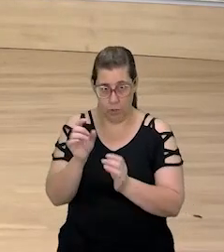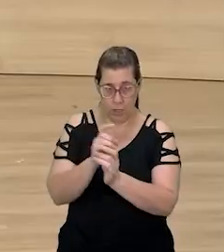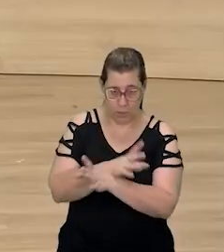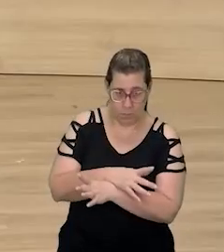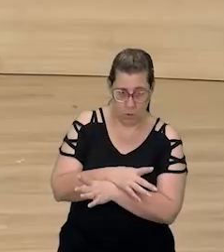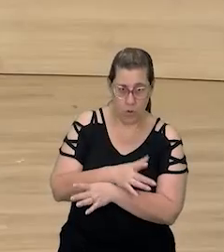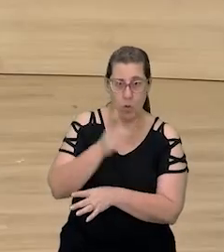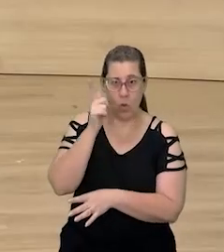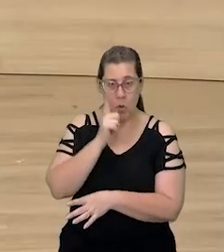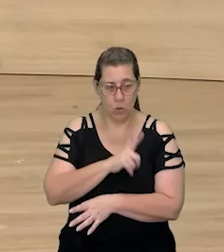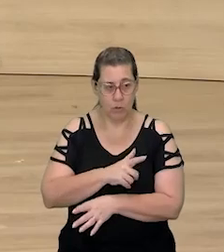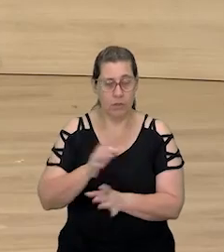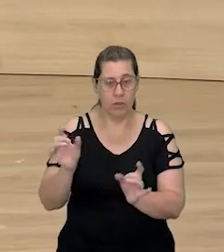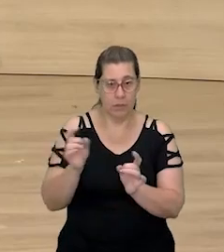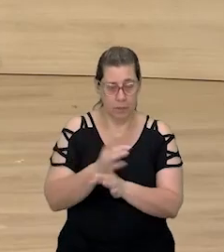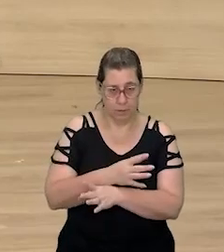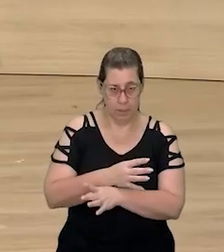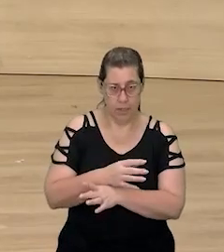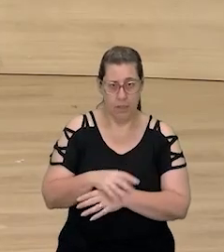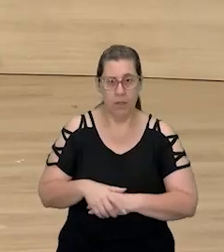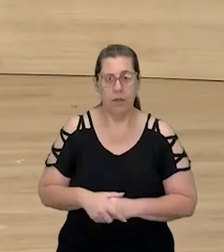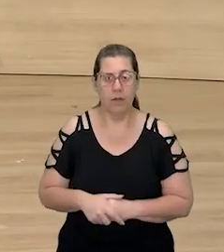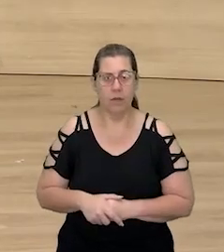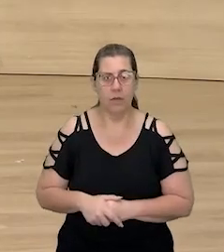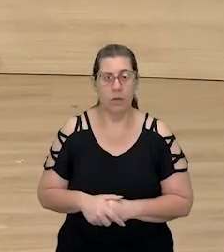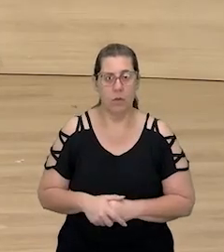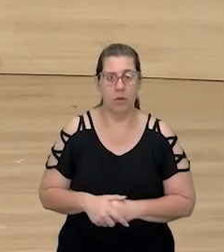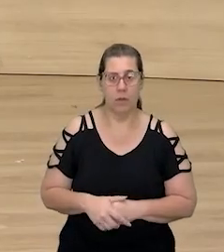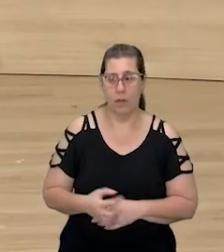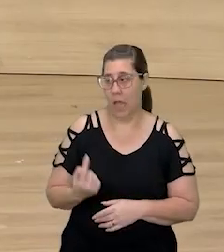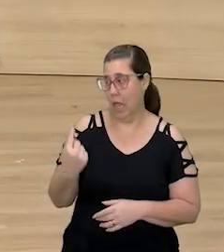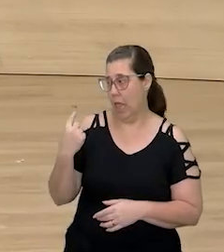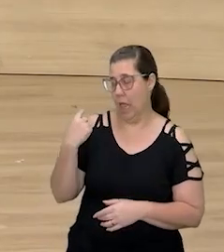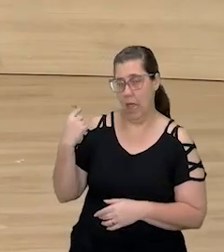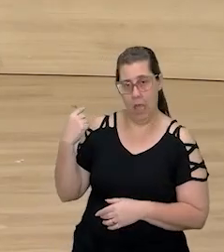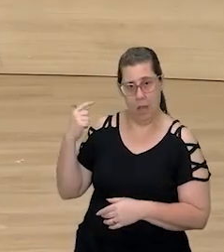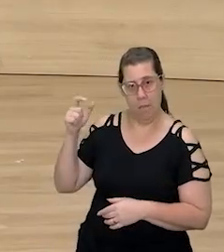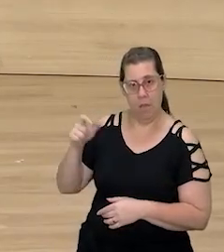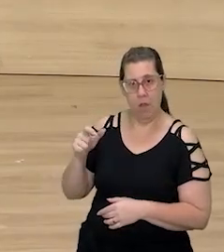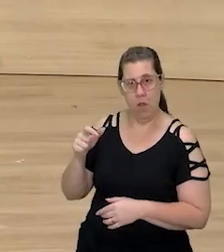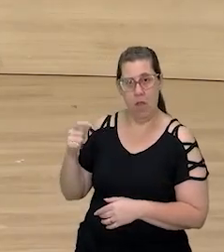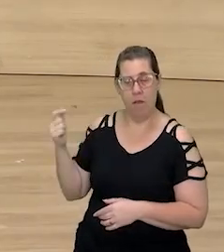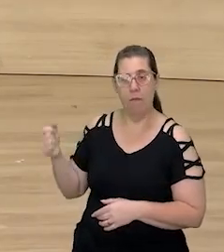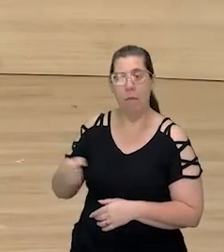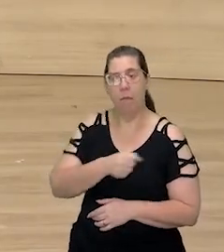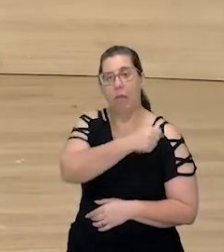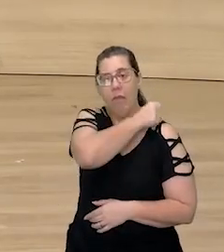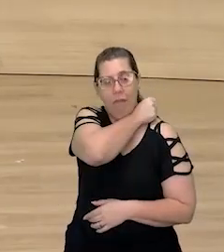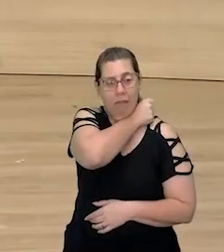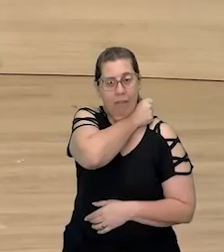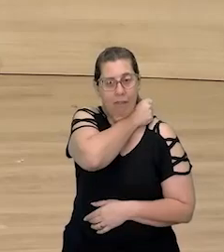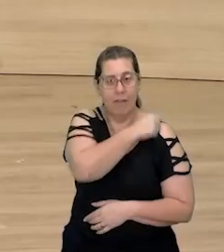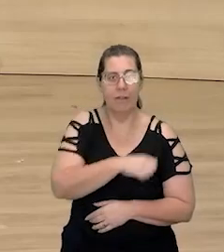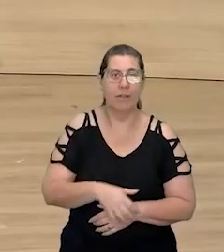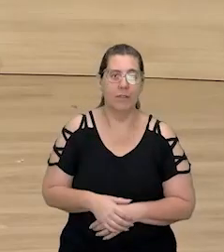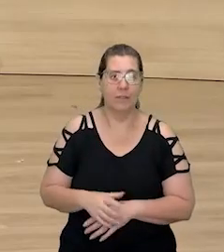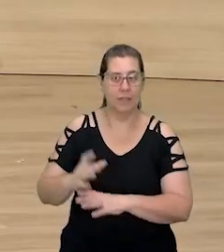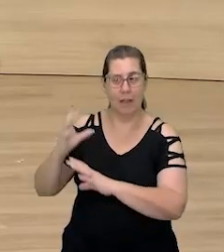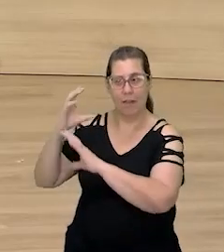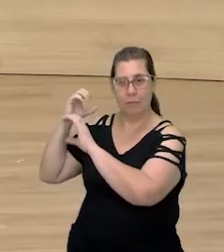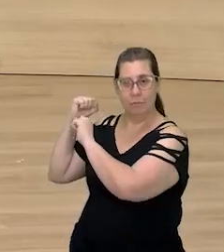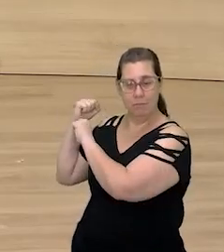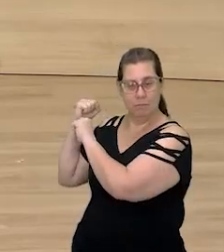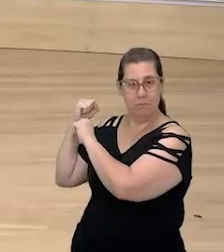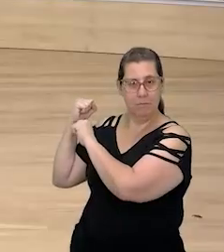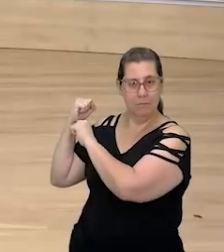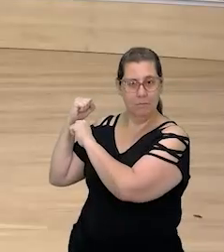consegui terminar a luta. Aí aquela pessoa lá atrás vai vir me estrangular. Eu subo, seguro o braço